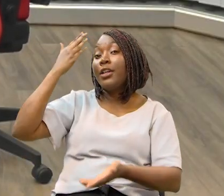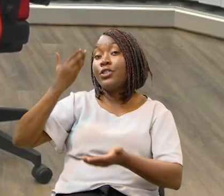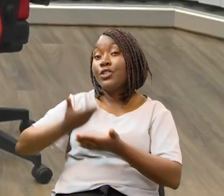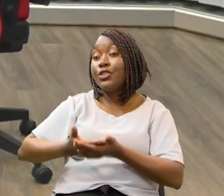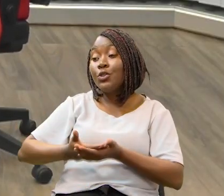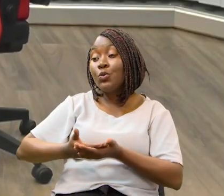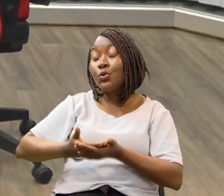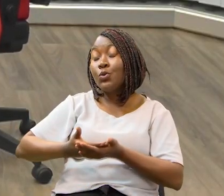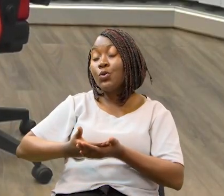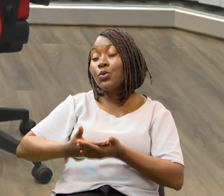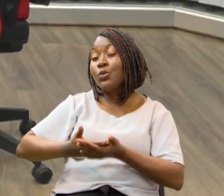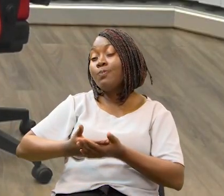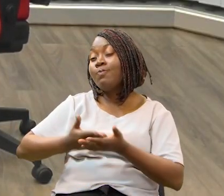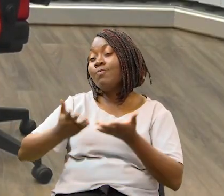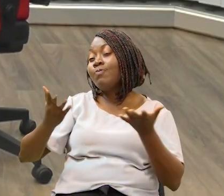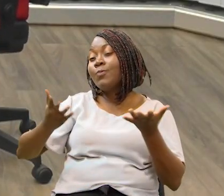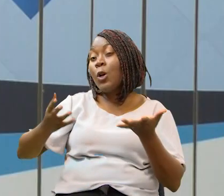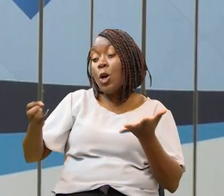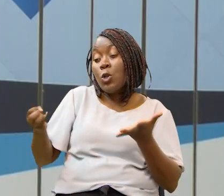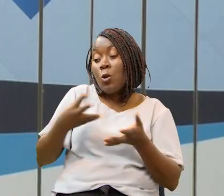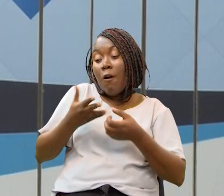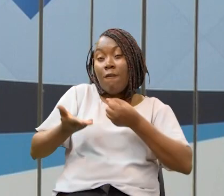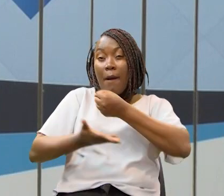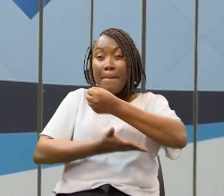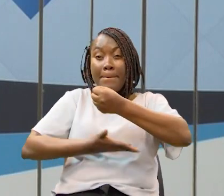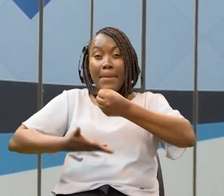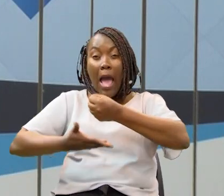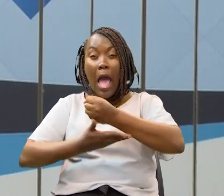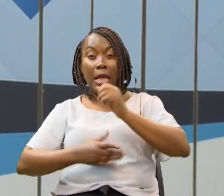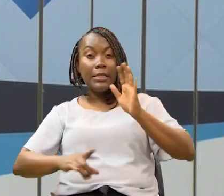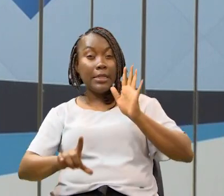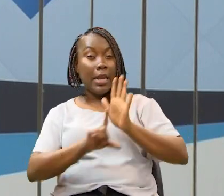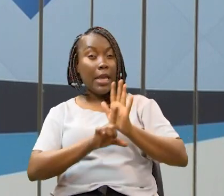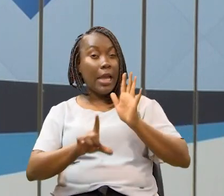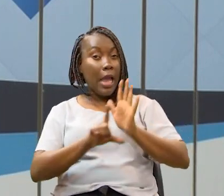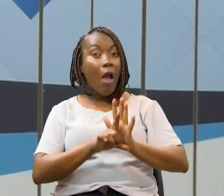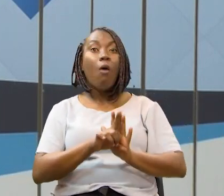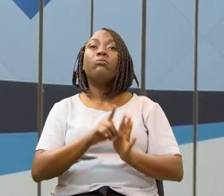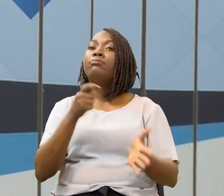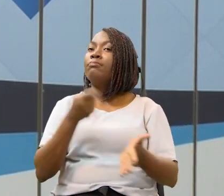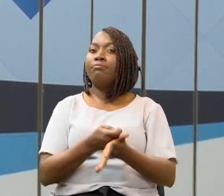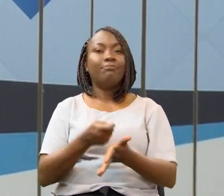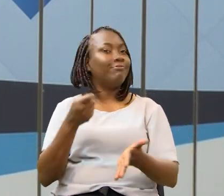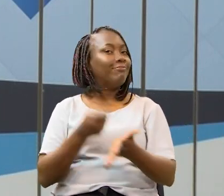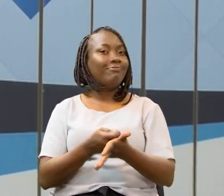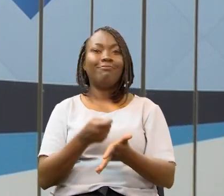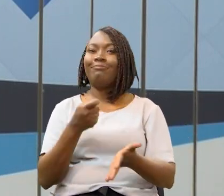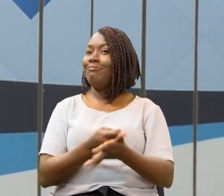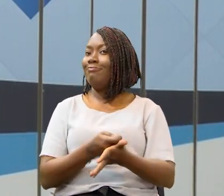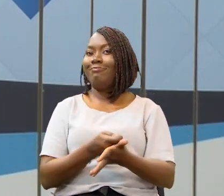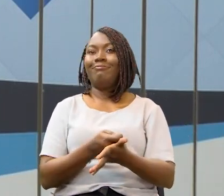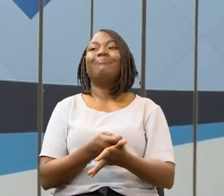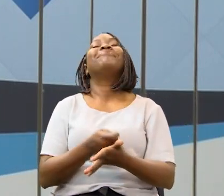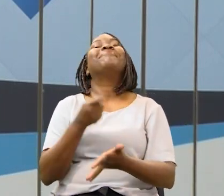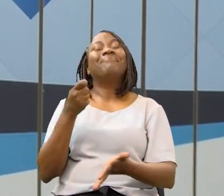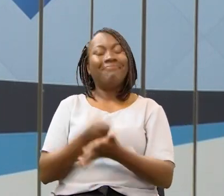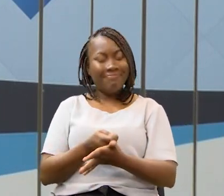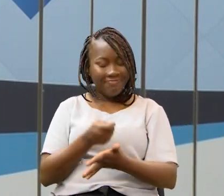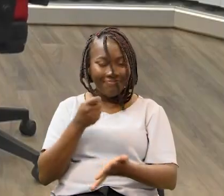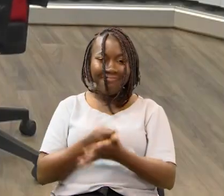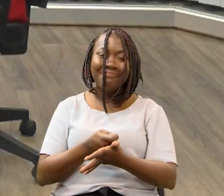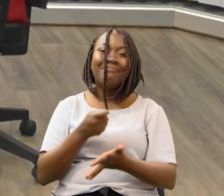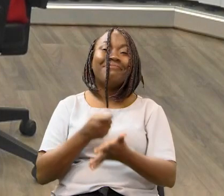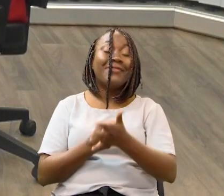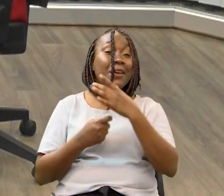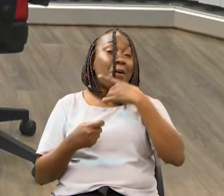acredito com essa nova base, né, legal, vai ter que ser. Vai ter que ser. Vai